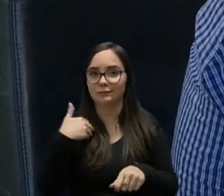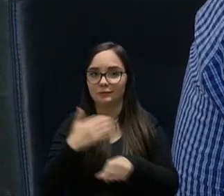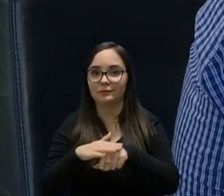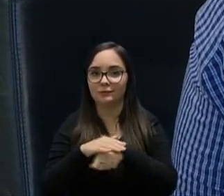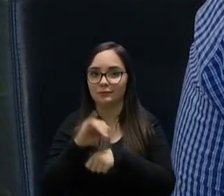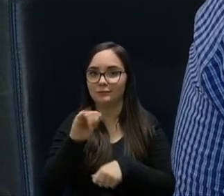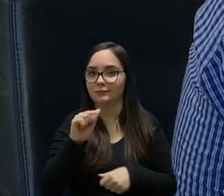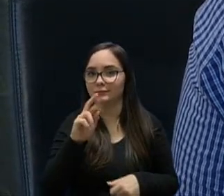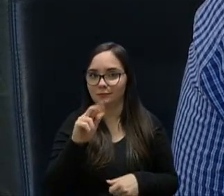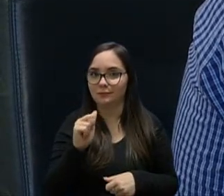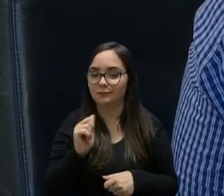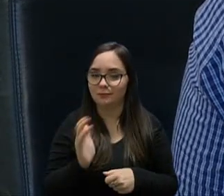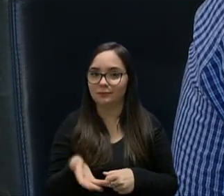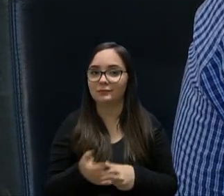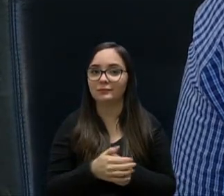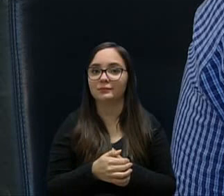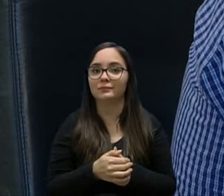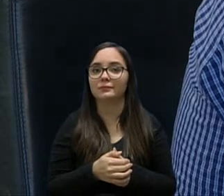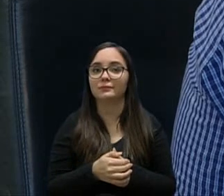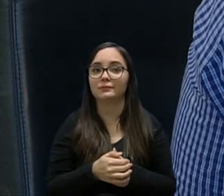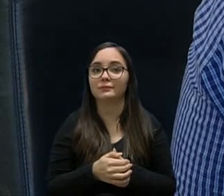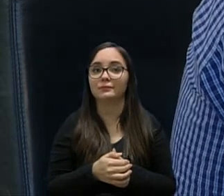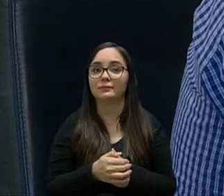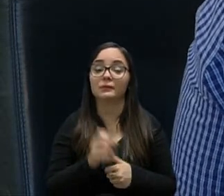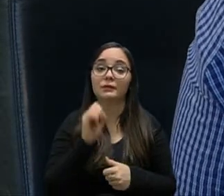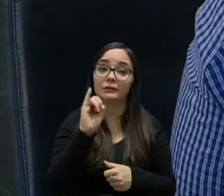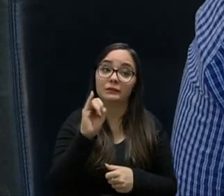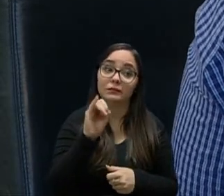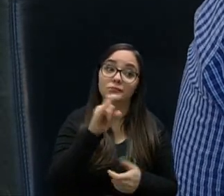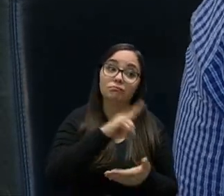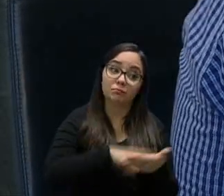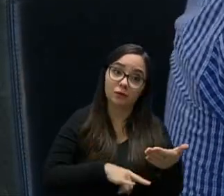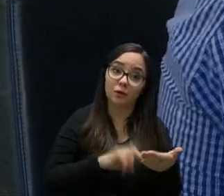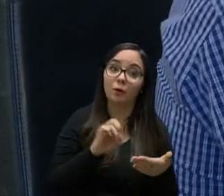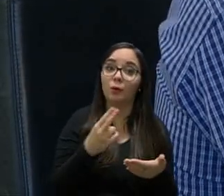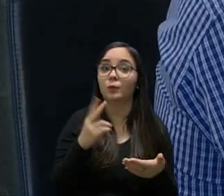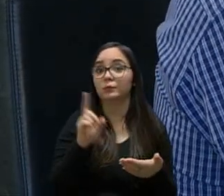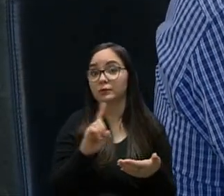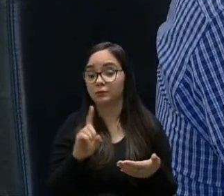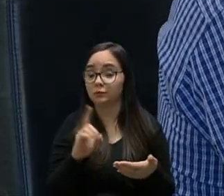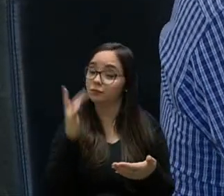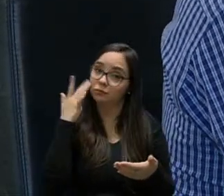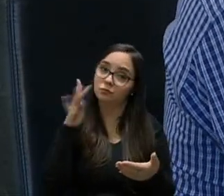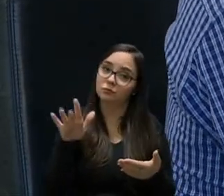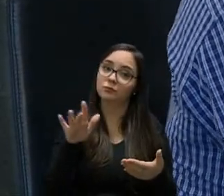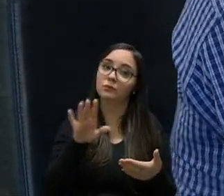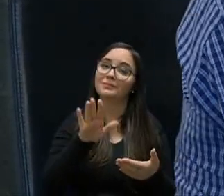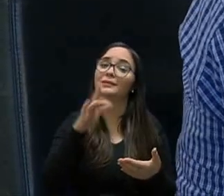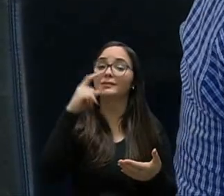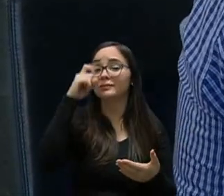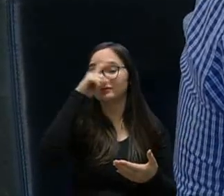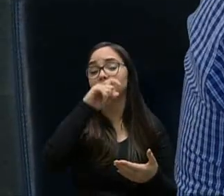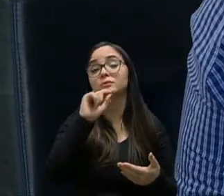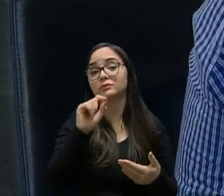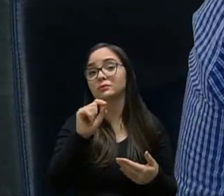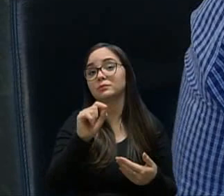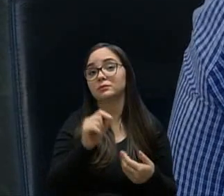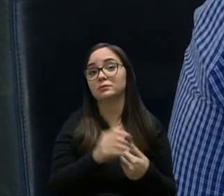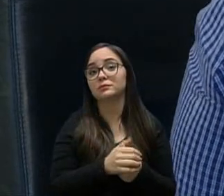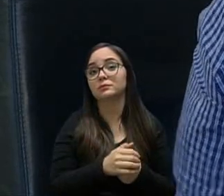é uma situação se é contratual ou não mas é uma situação um pouco difícil